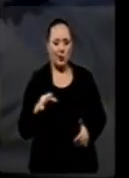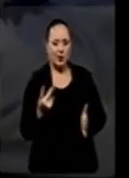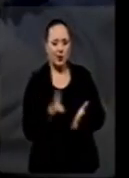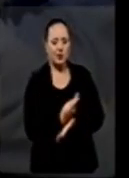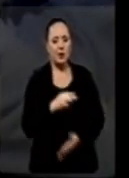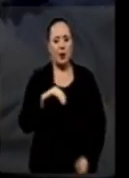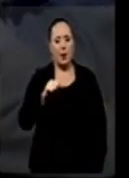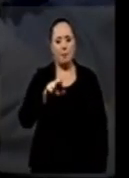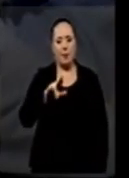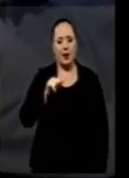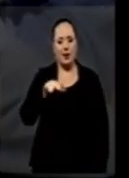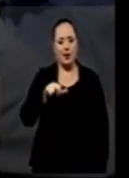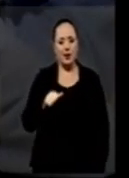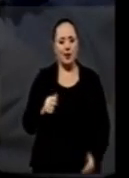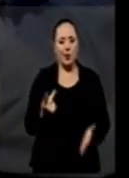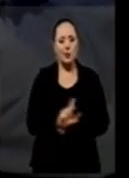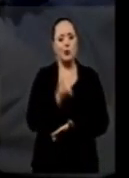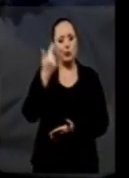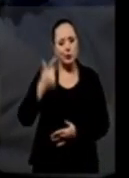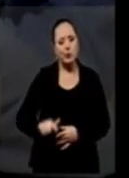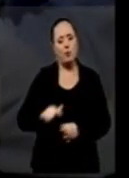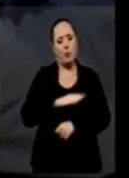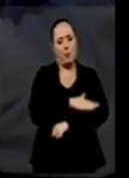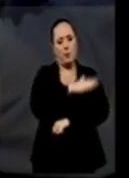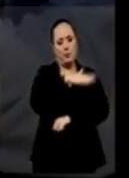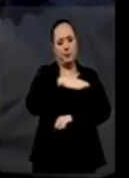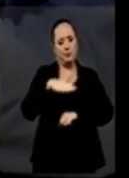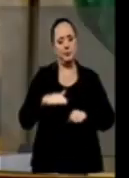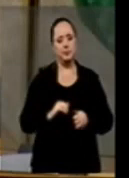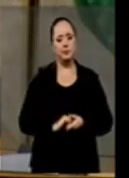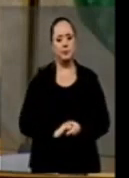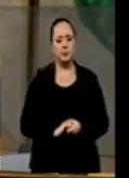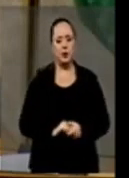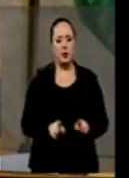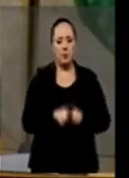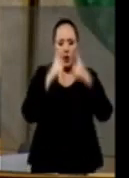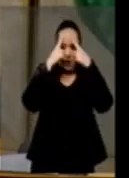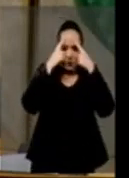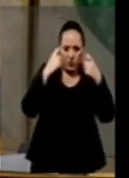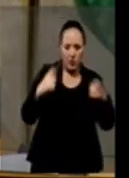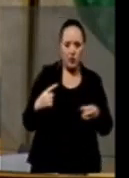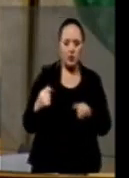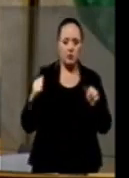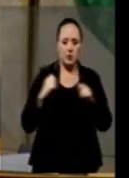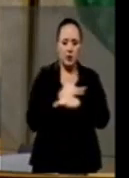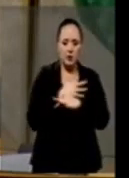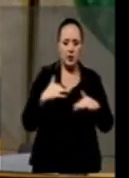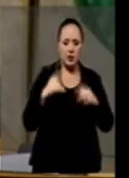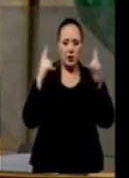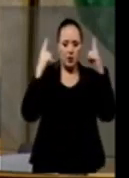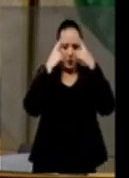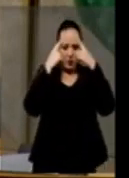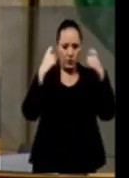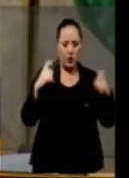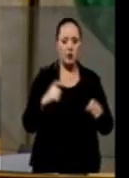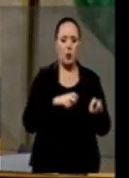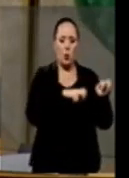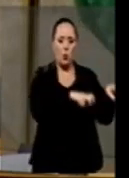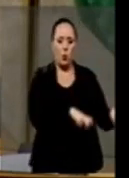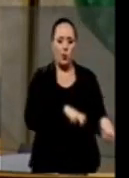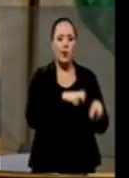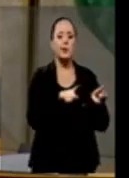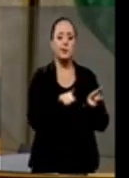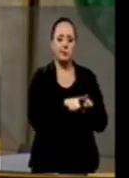agravada em brumadinho a violência urbana e rural também tenha presenciado muitas vidas e levando a